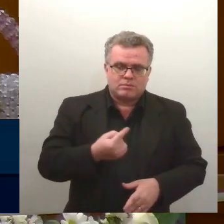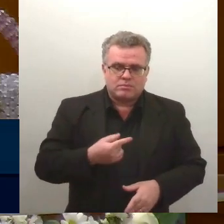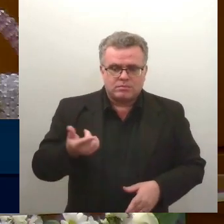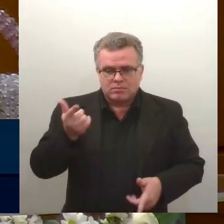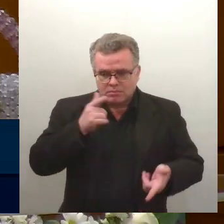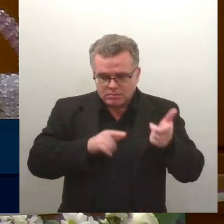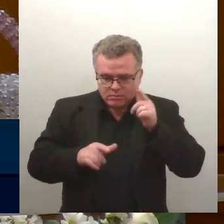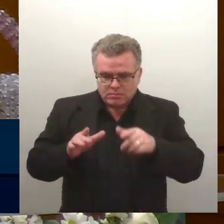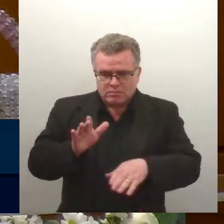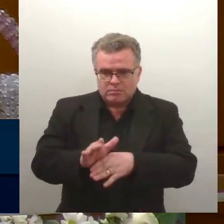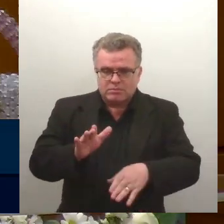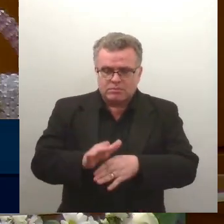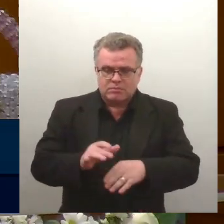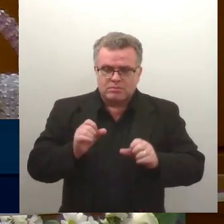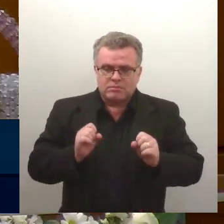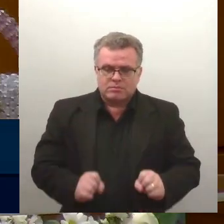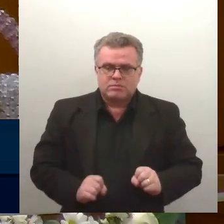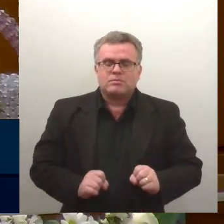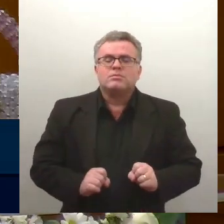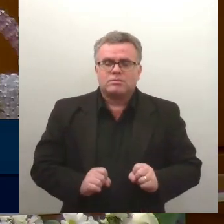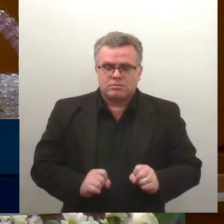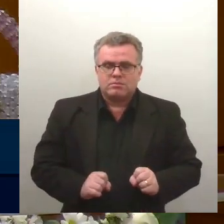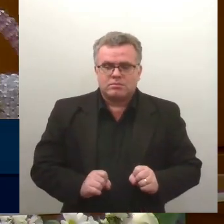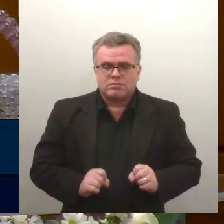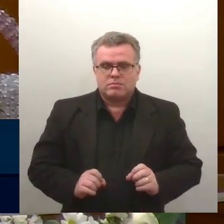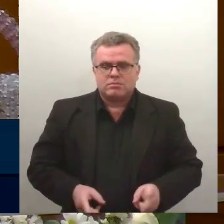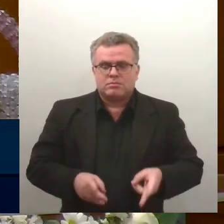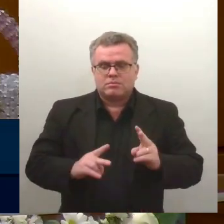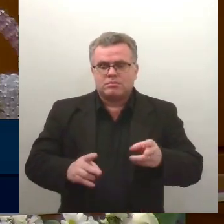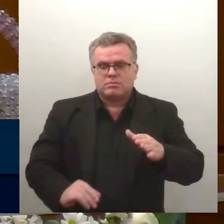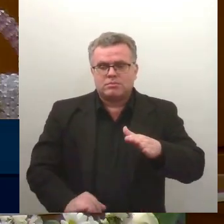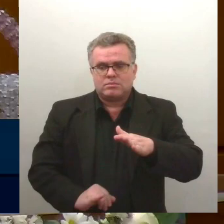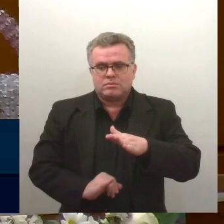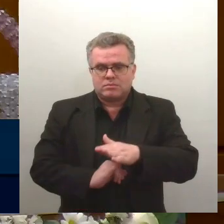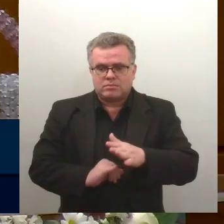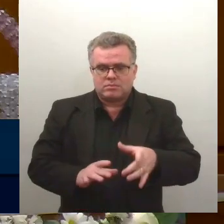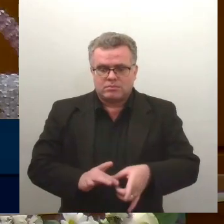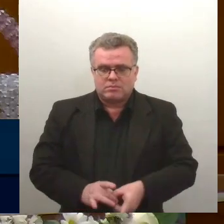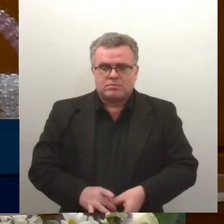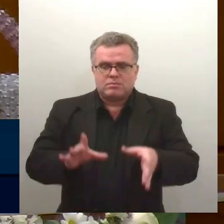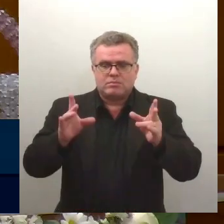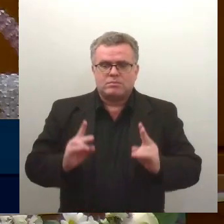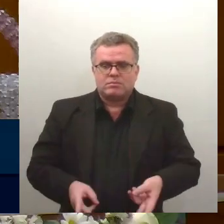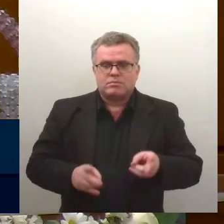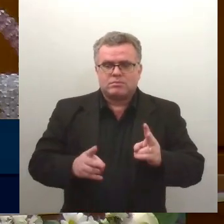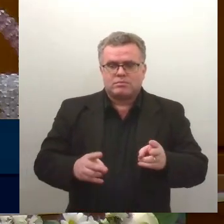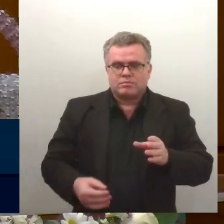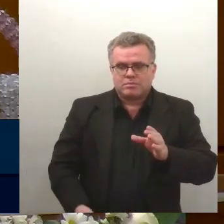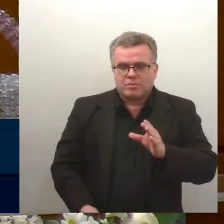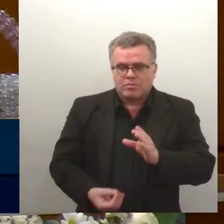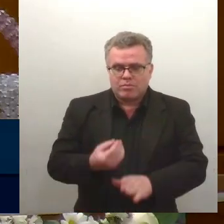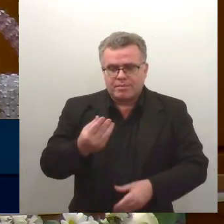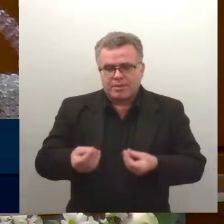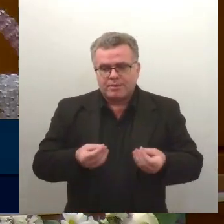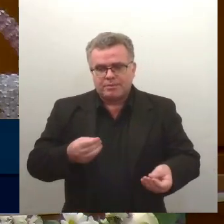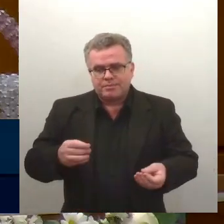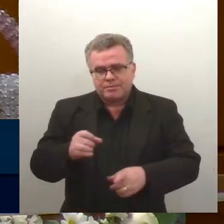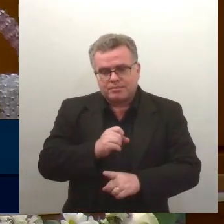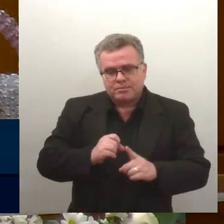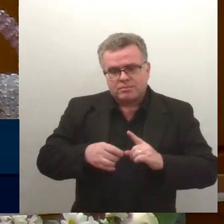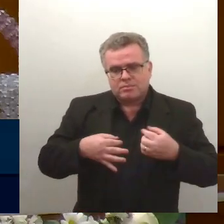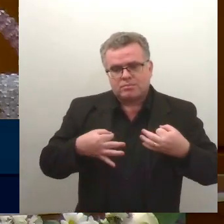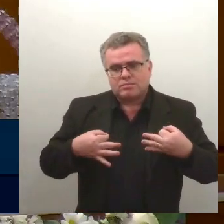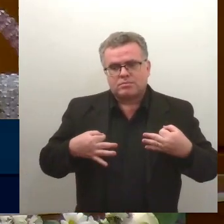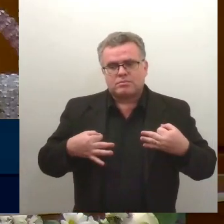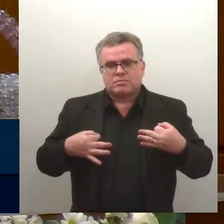das instituições democráticas na construção de uma sociedade justa, igualitária